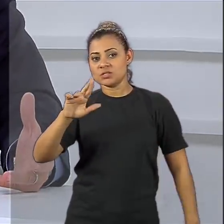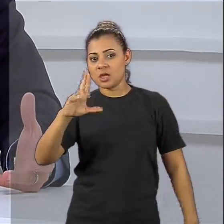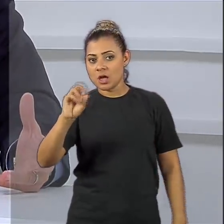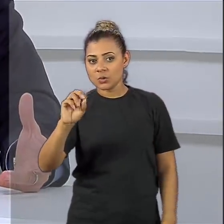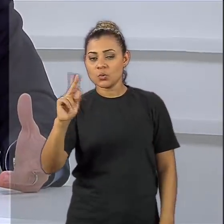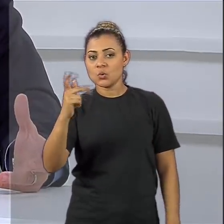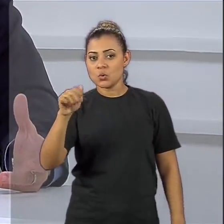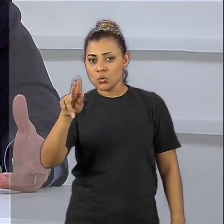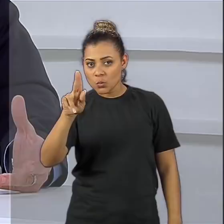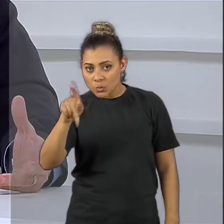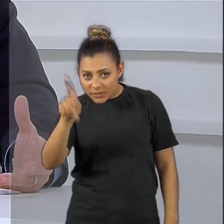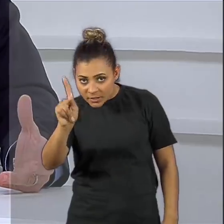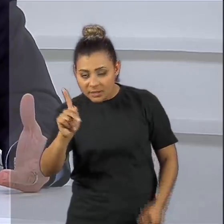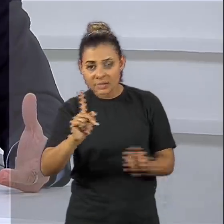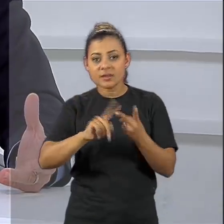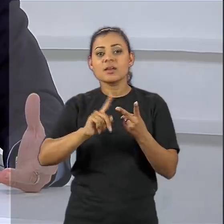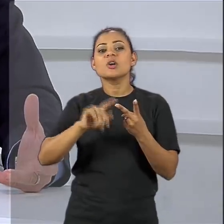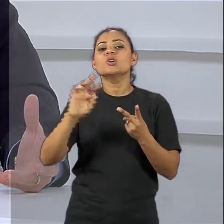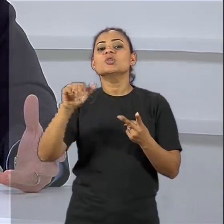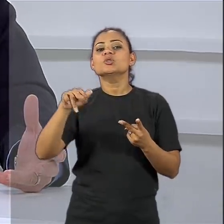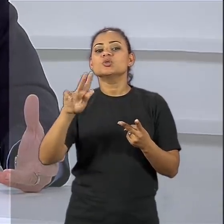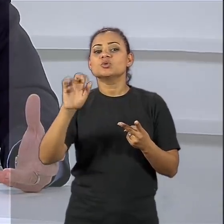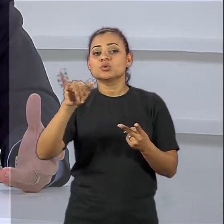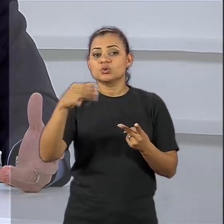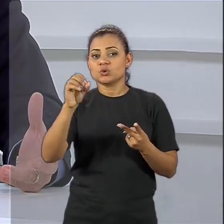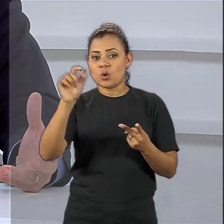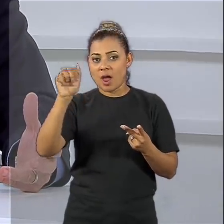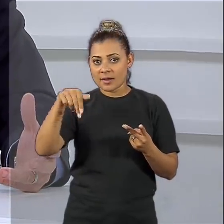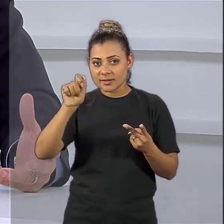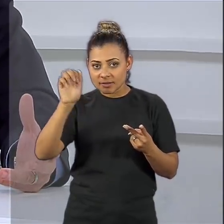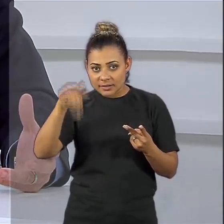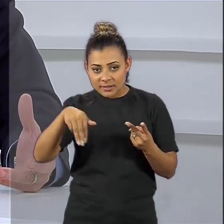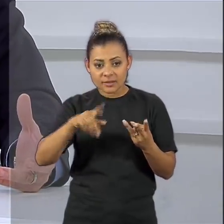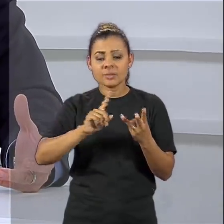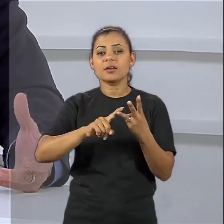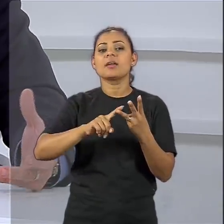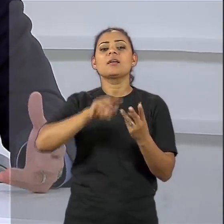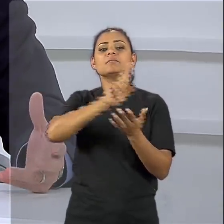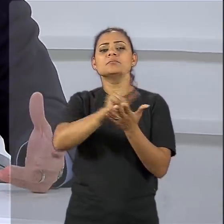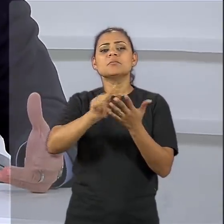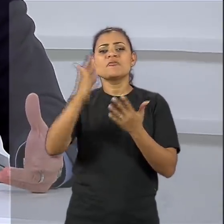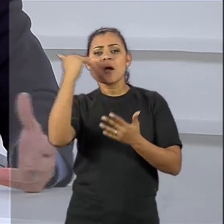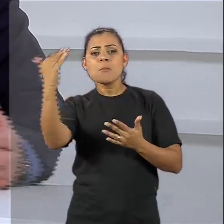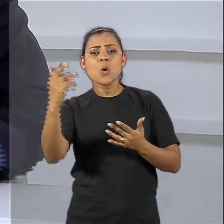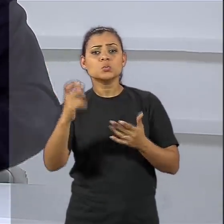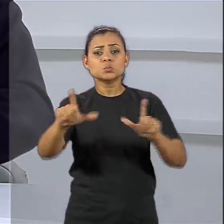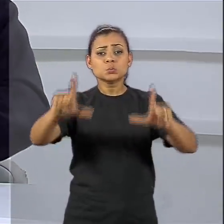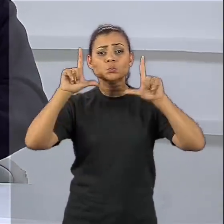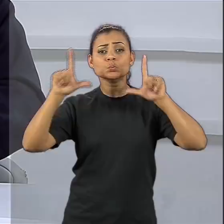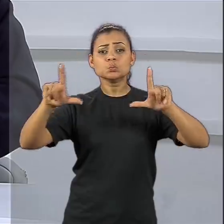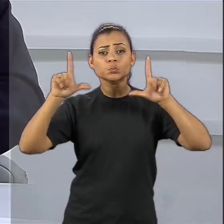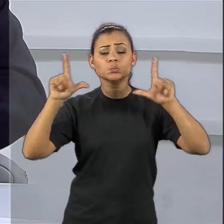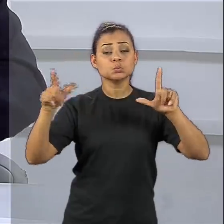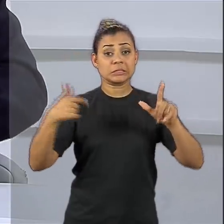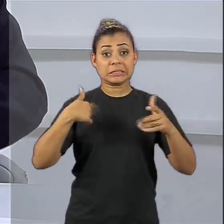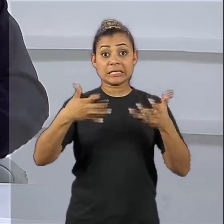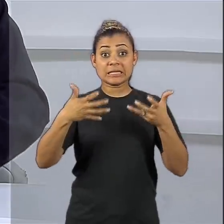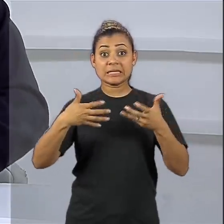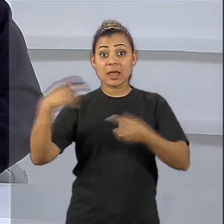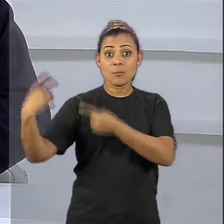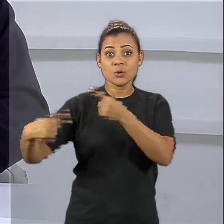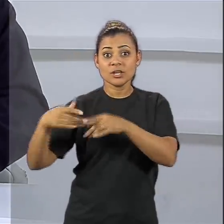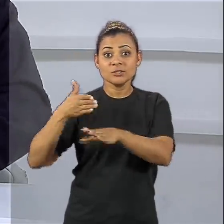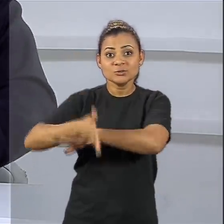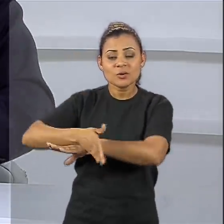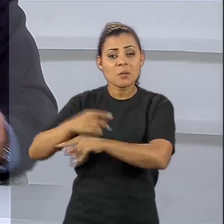sequer apareceram. Não temos nada assim. A gente tem talvez políticos que não são exatamente outsiders, que podem ser políticos